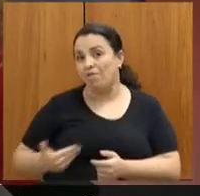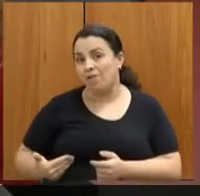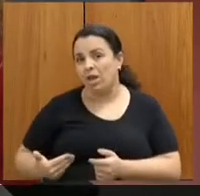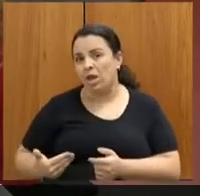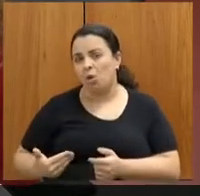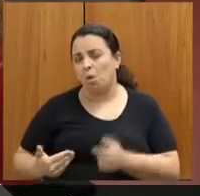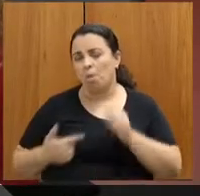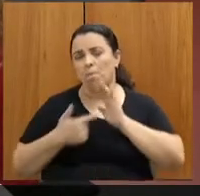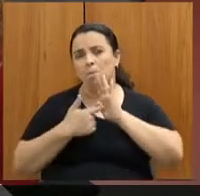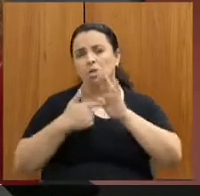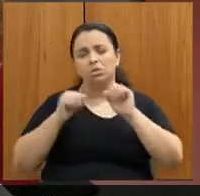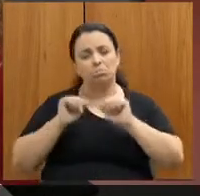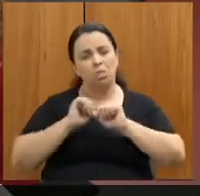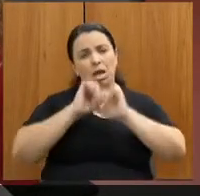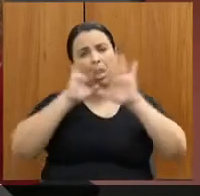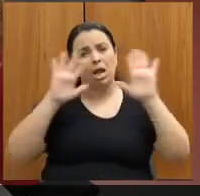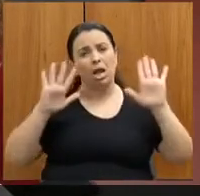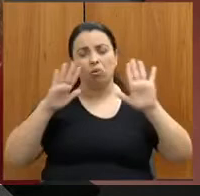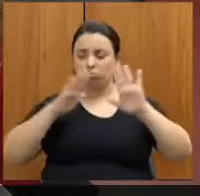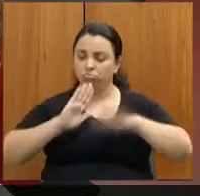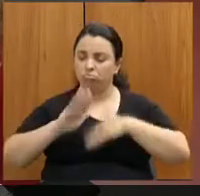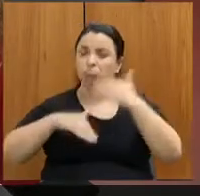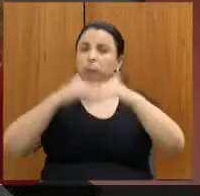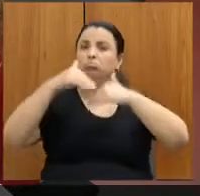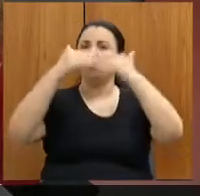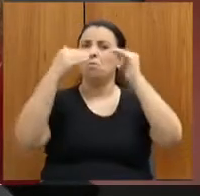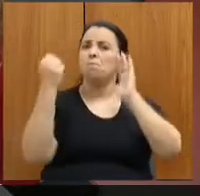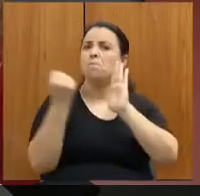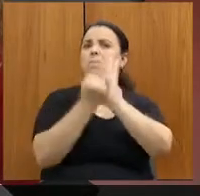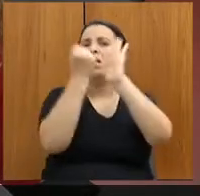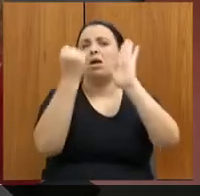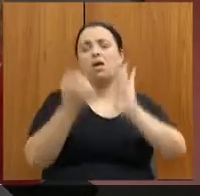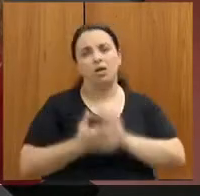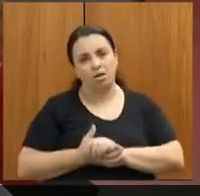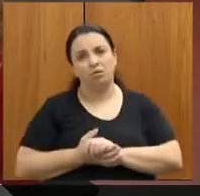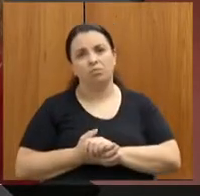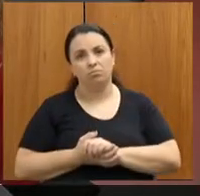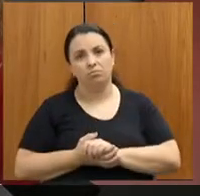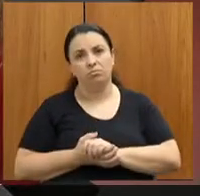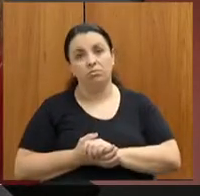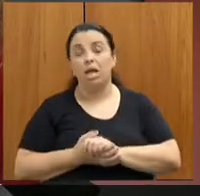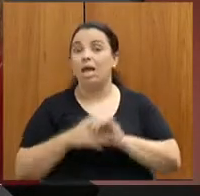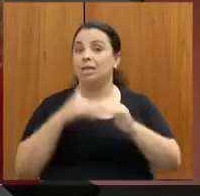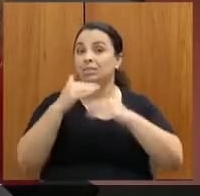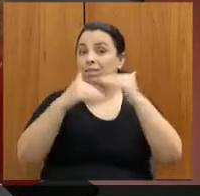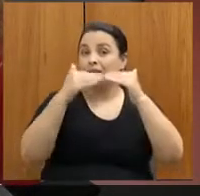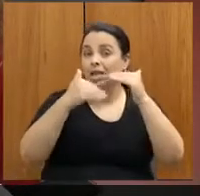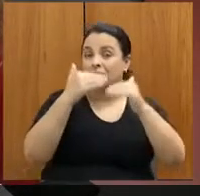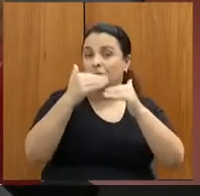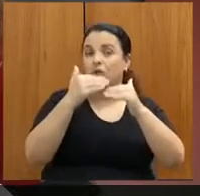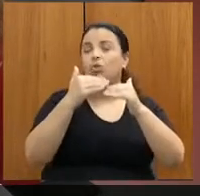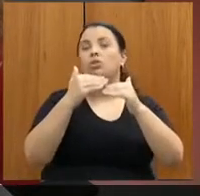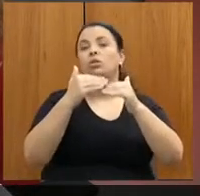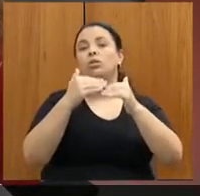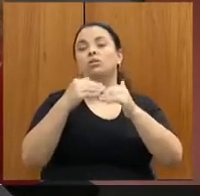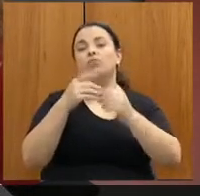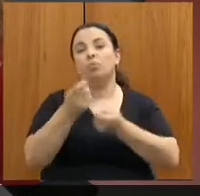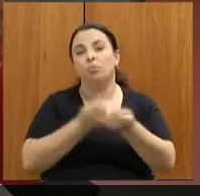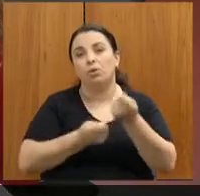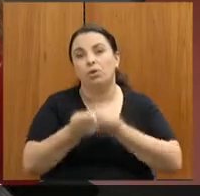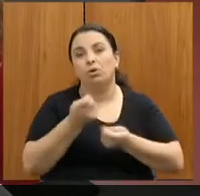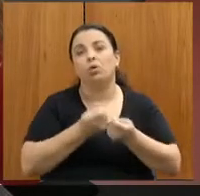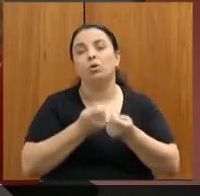basta dizer tanto a secretaria desenvolvimento econômico como Indy foram premiados internacionalmente